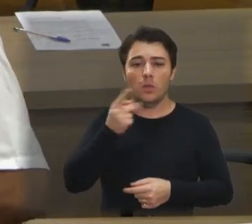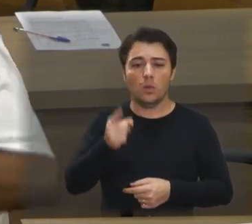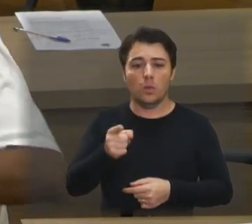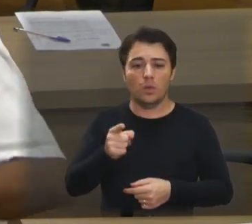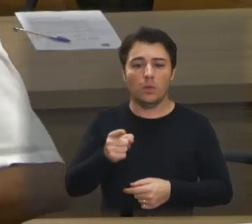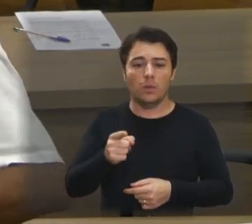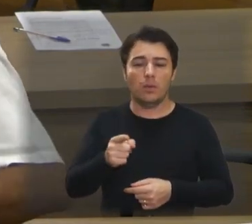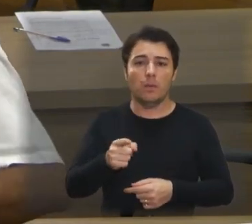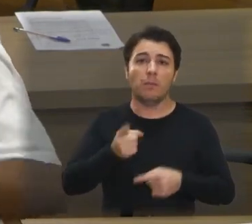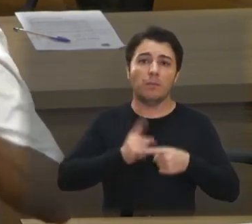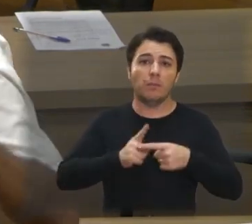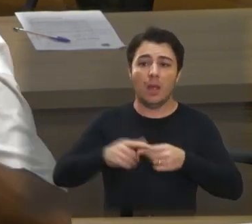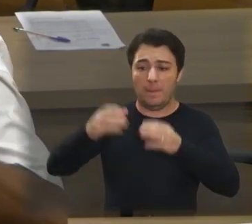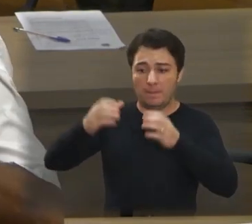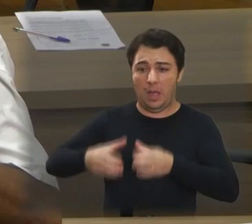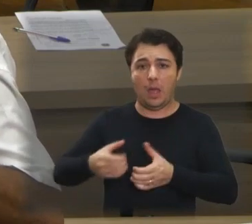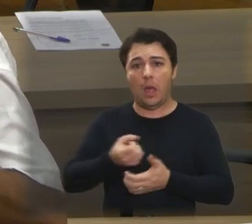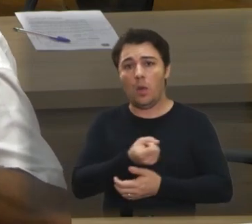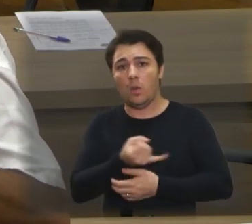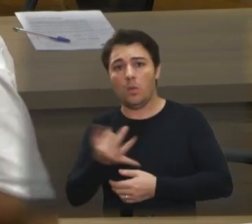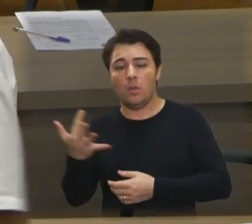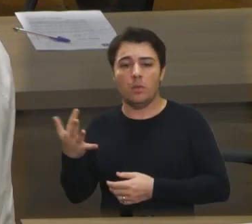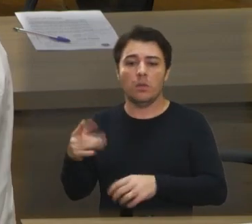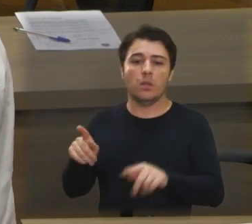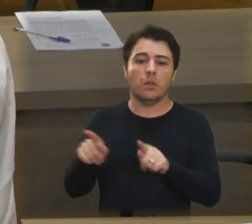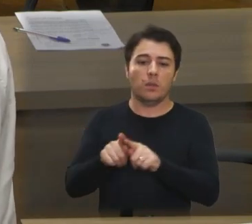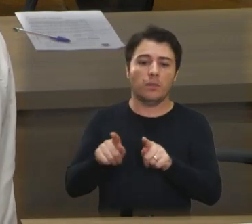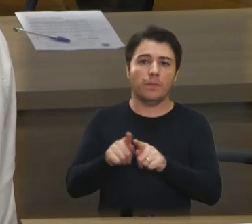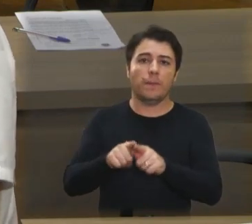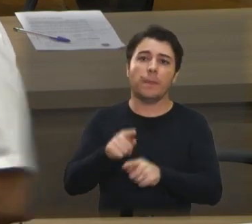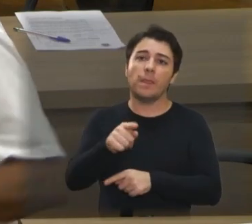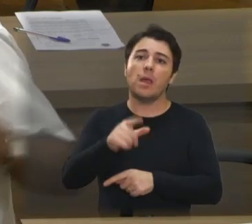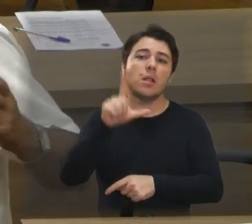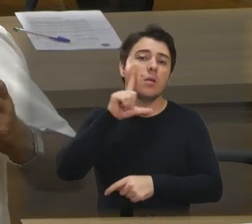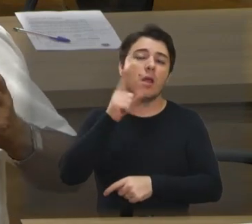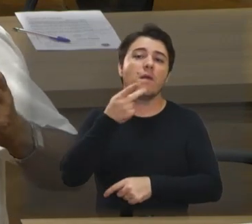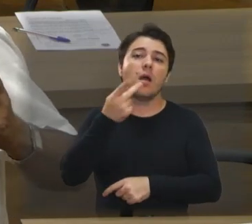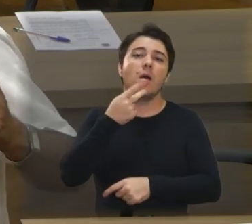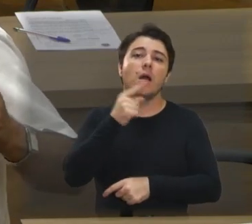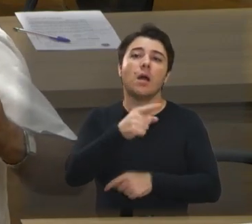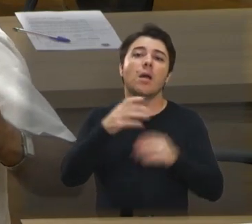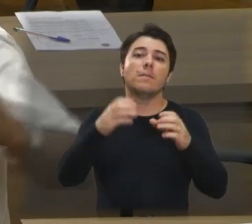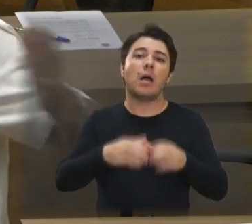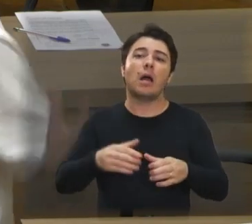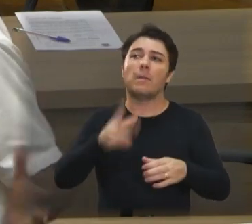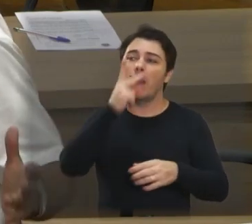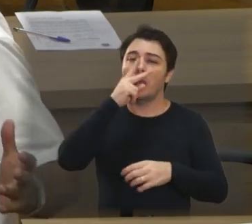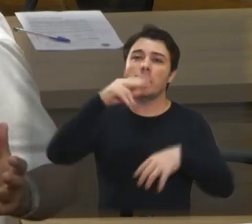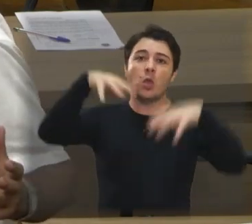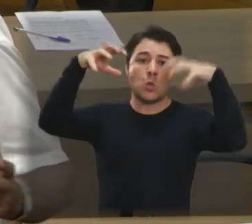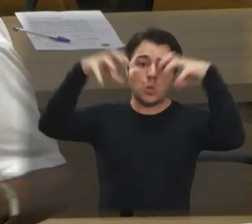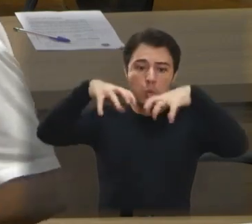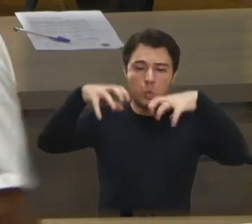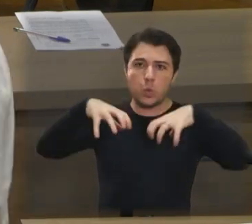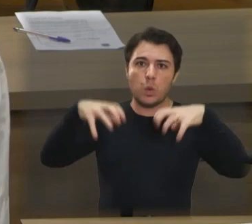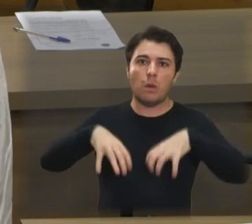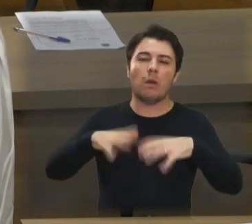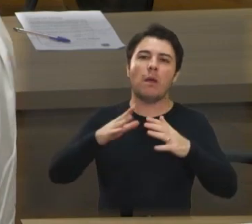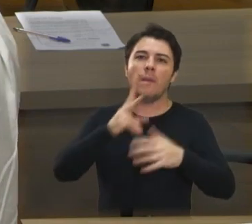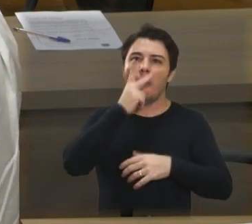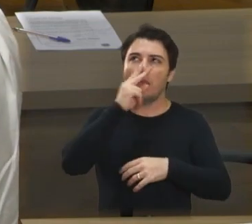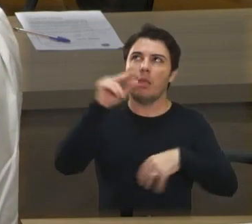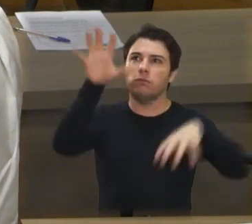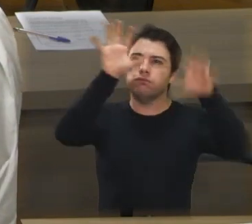pontos né em alguns bairros começou a obr e falou inclusive do bairro dele começou a formar um tempo de chuva já ocorre o desligamento